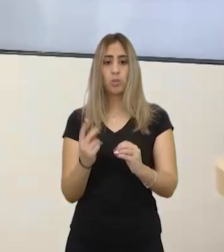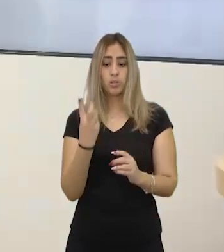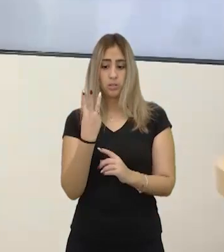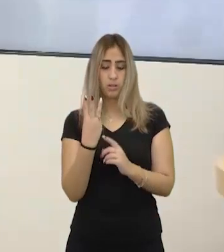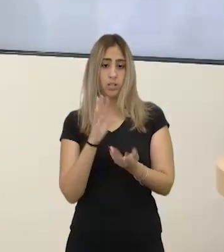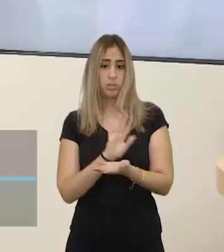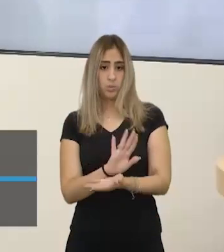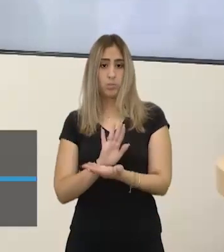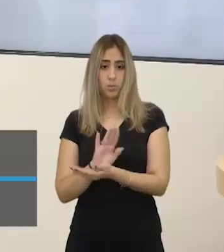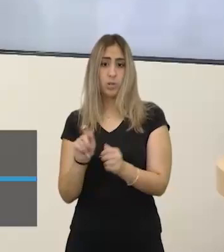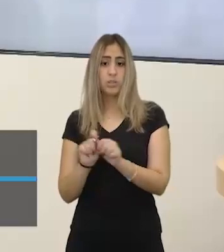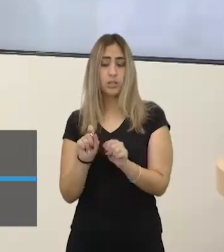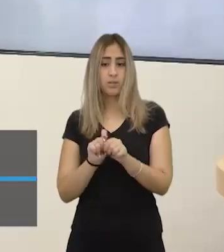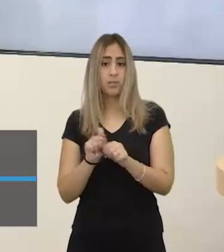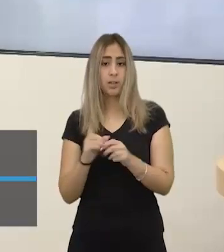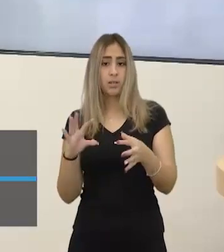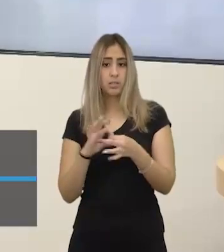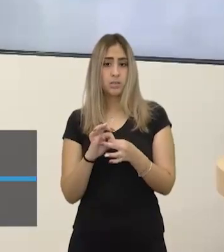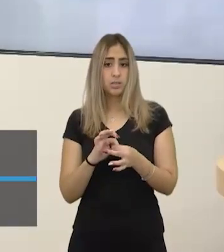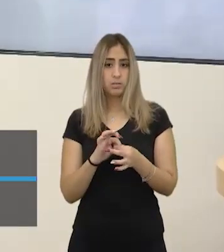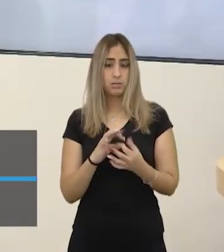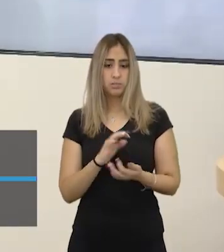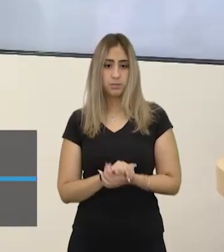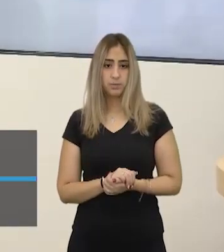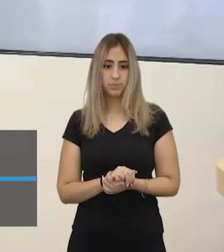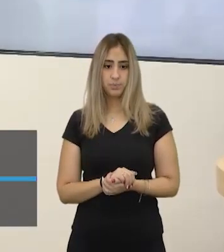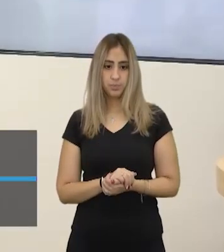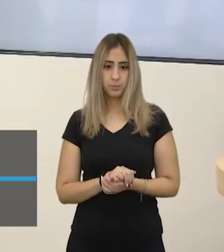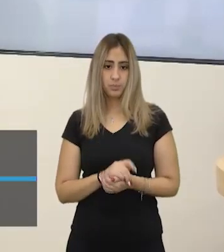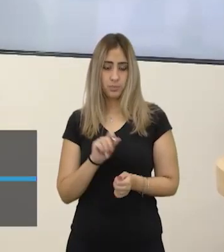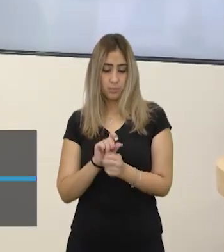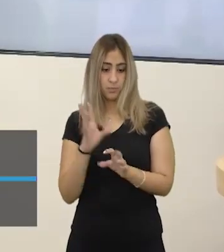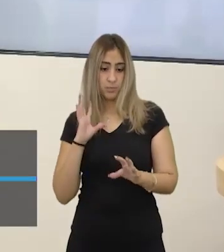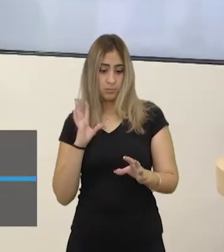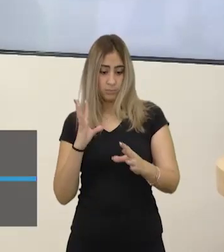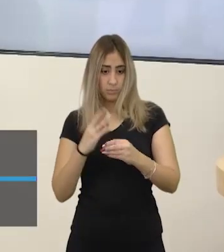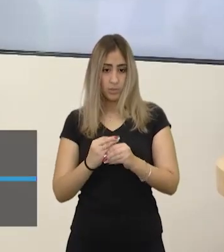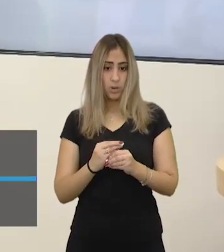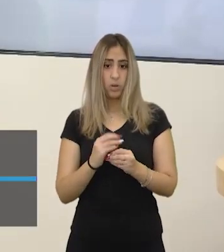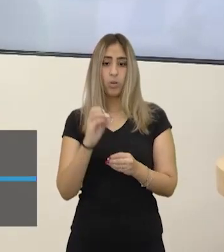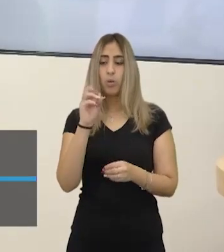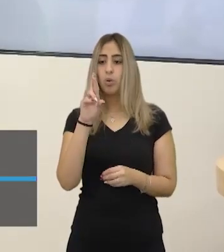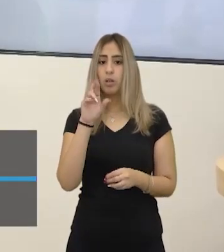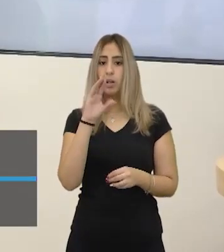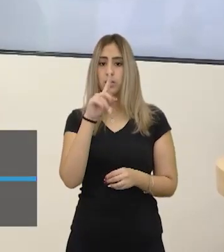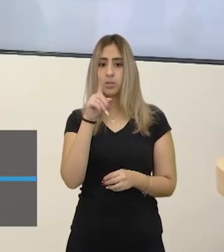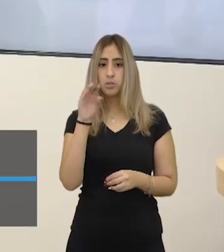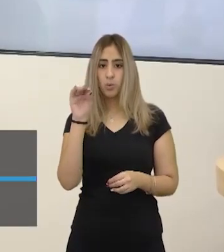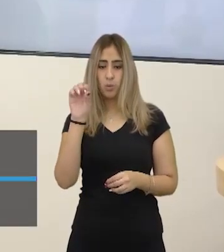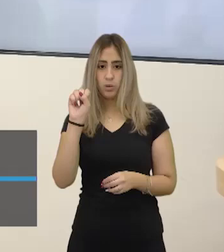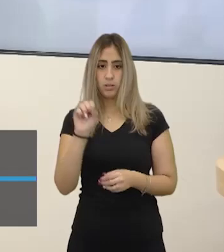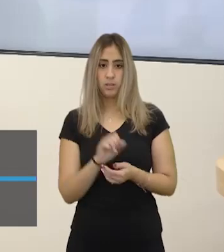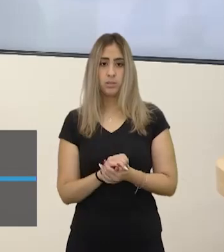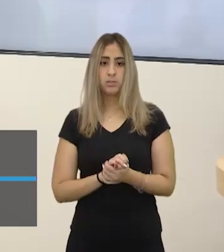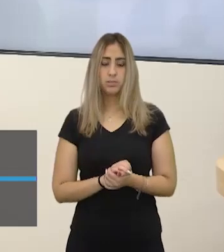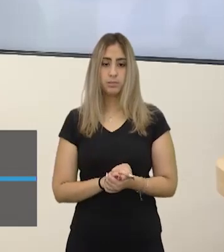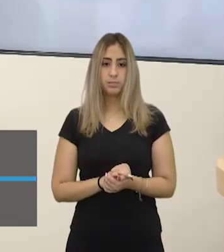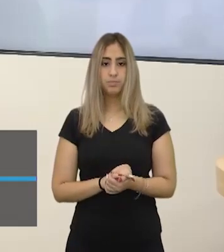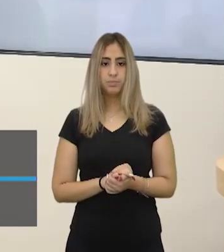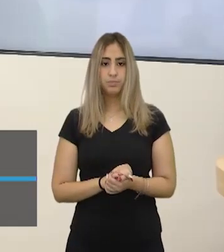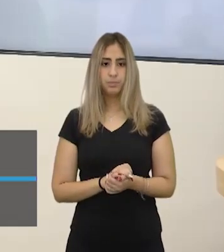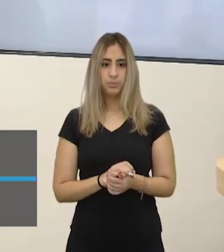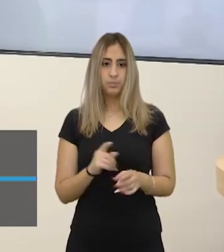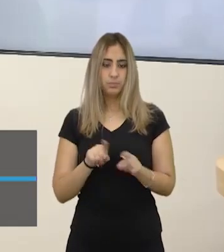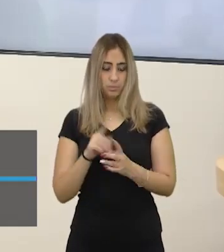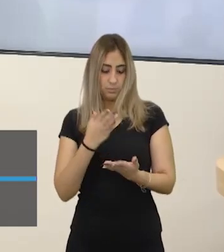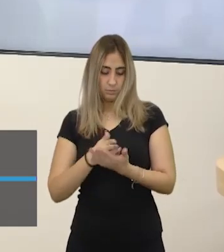faz a qualidade de vida. E essas 3 atribuições são formadas por orações, são formadas por trechos de oração que